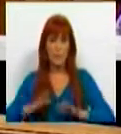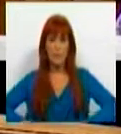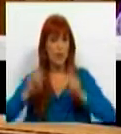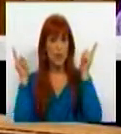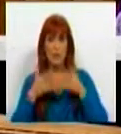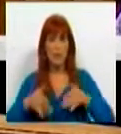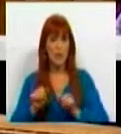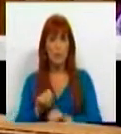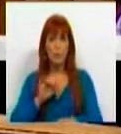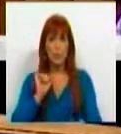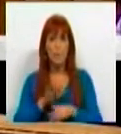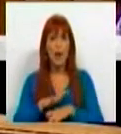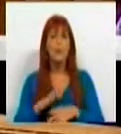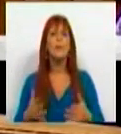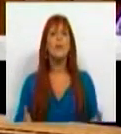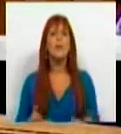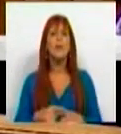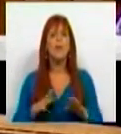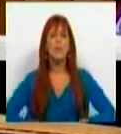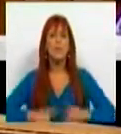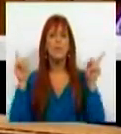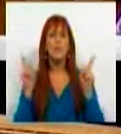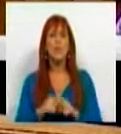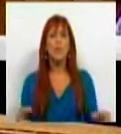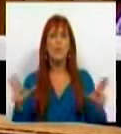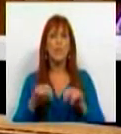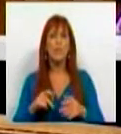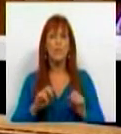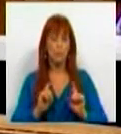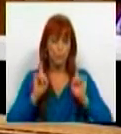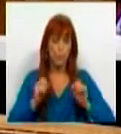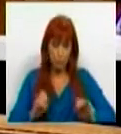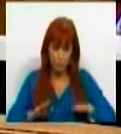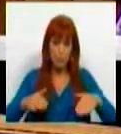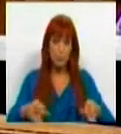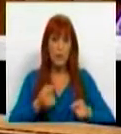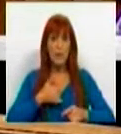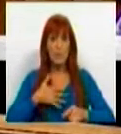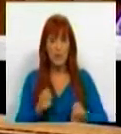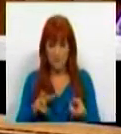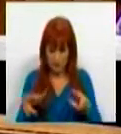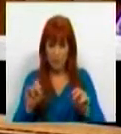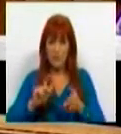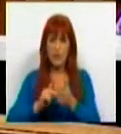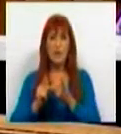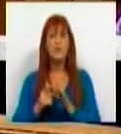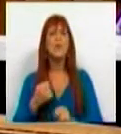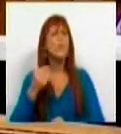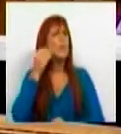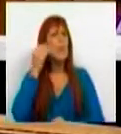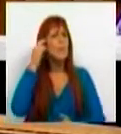na estratégia do mar, no desenvolvimento de novas startups e novas tecnologias, como